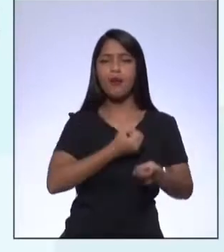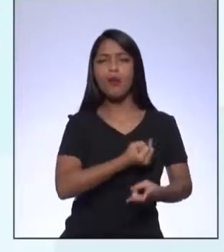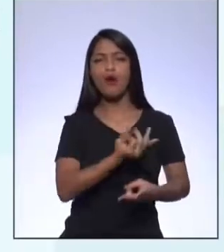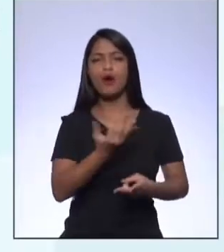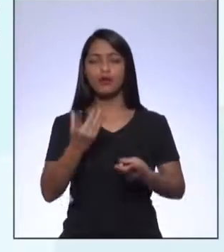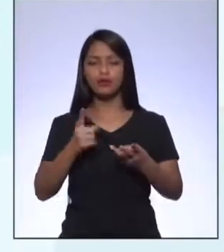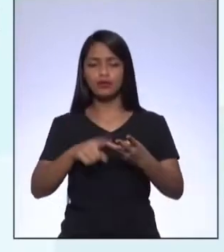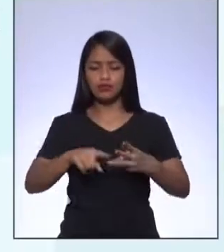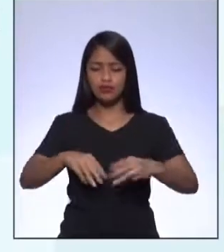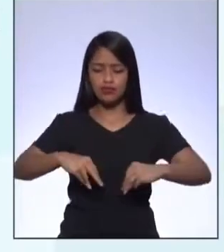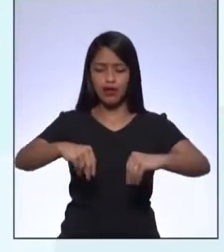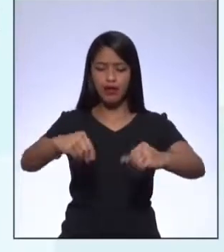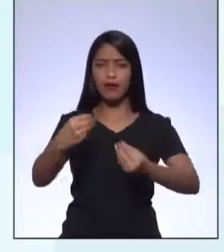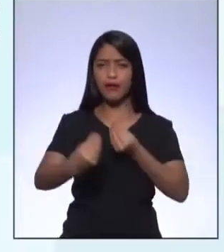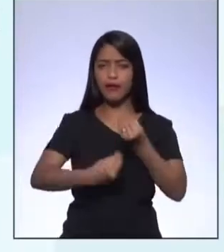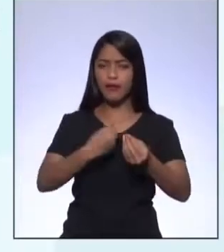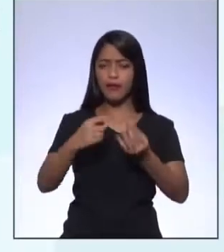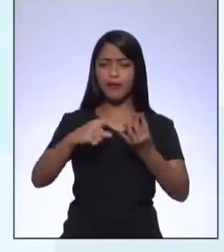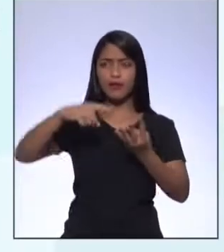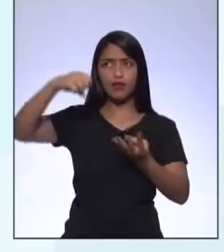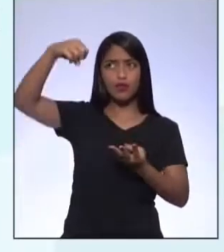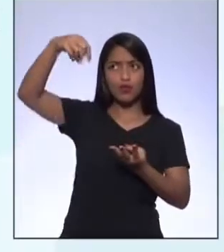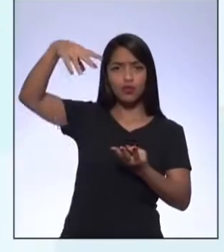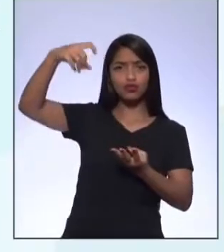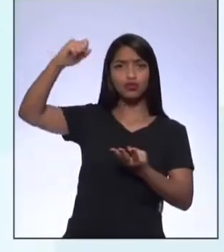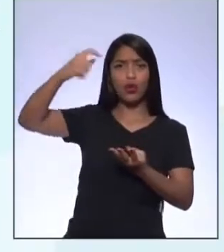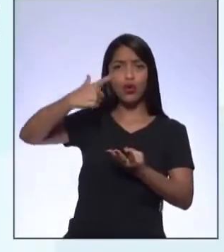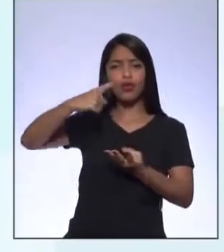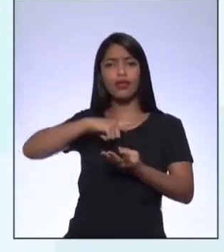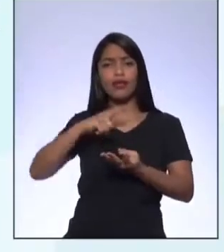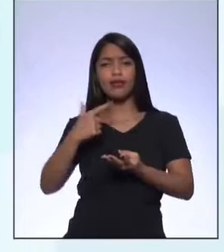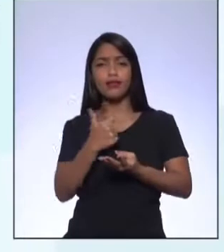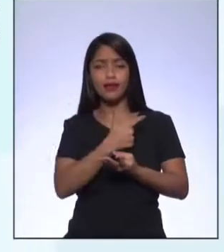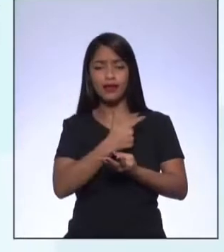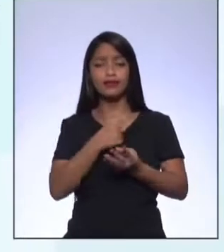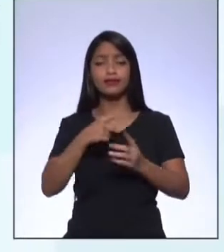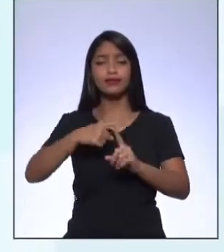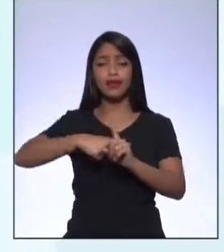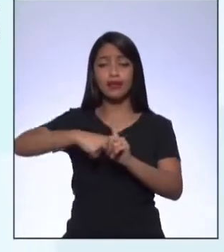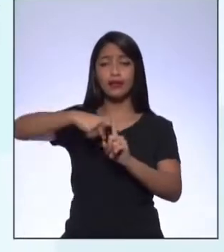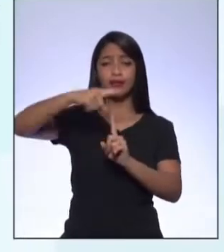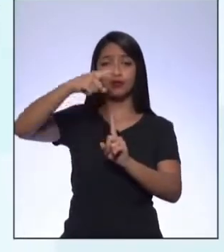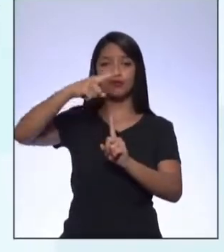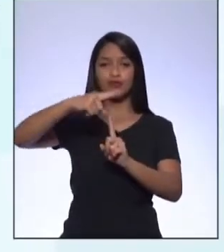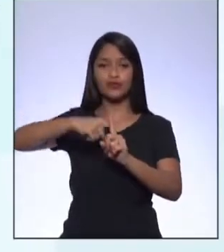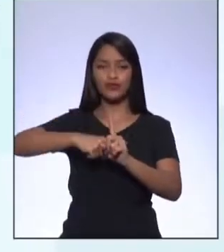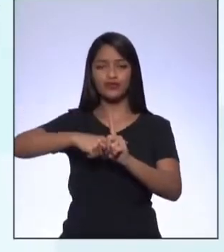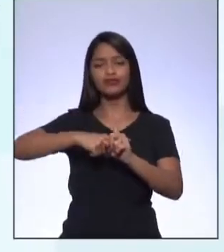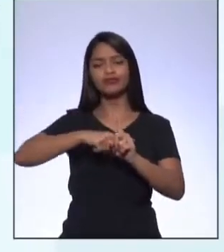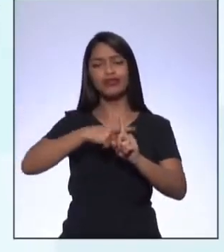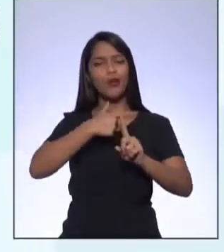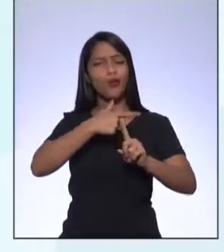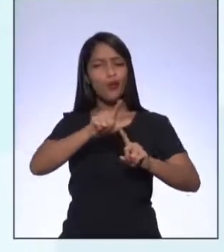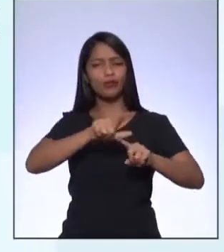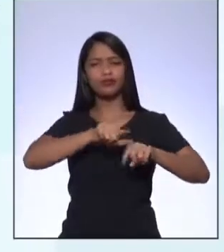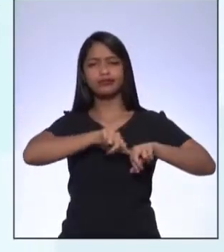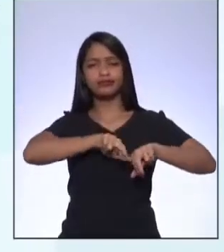solo, à disponibilidade de luz solar, à temperatura, entre